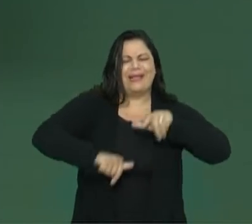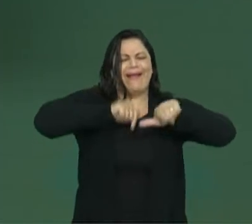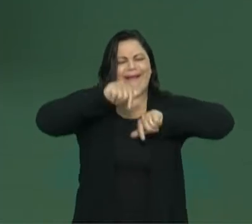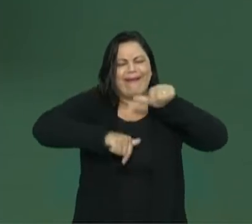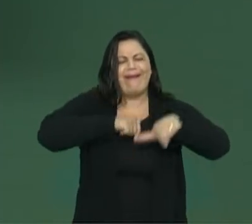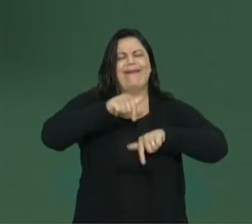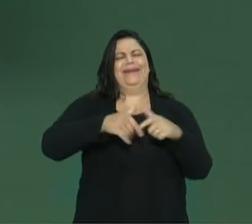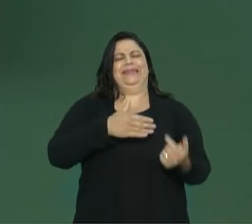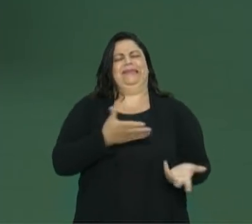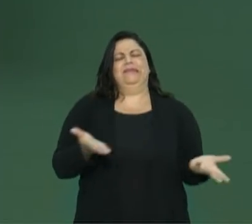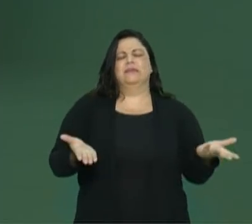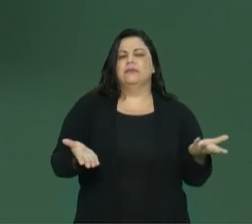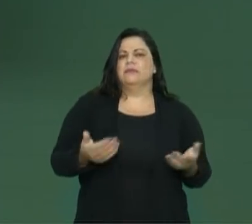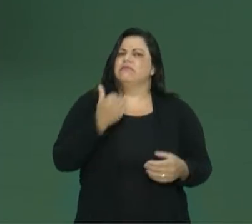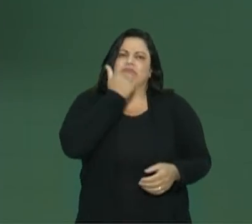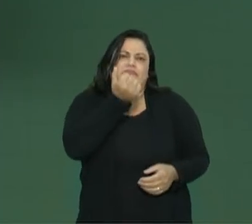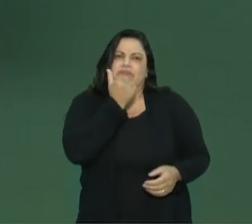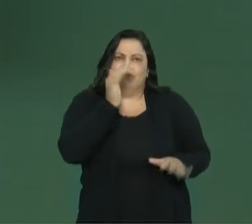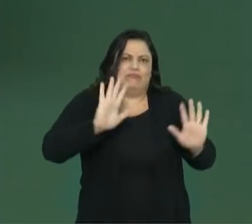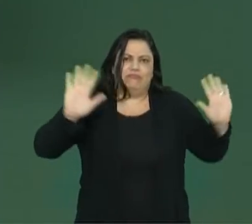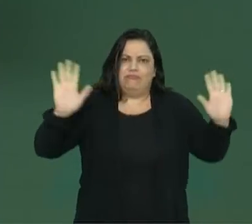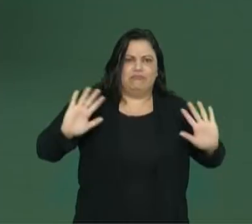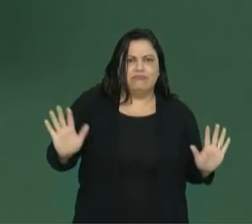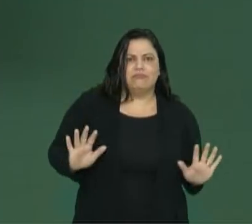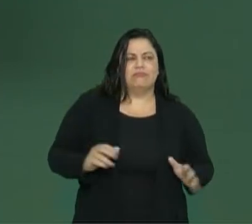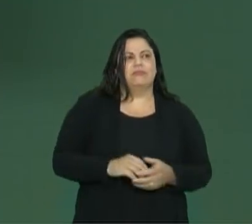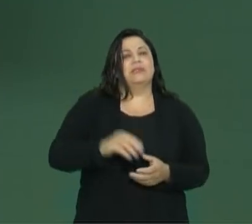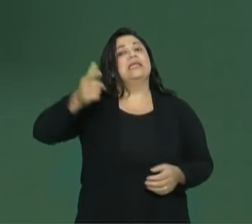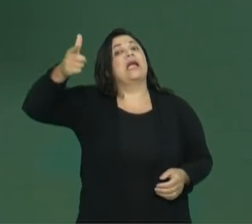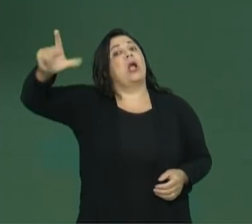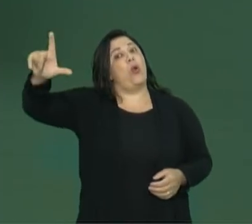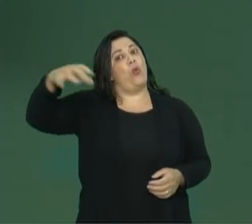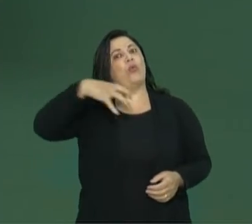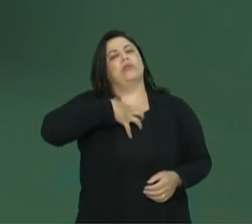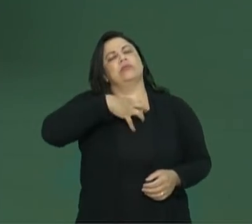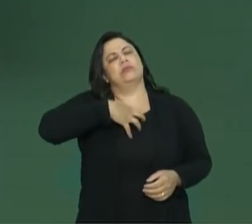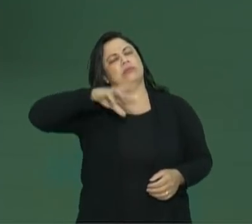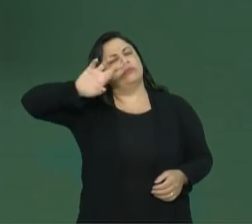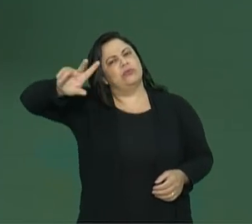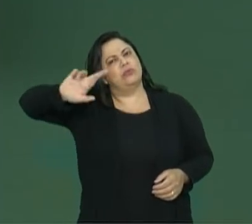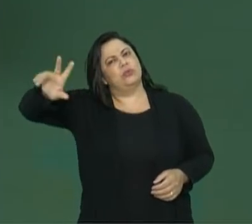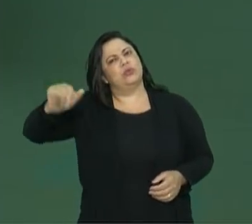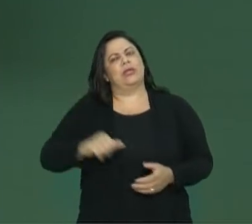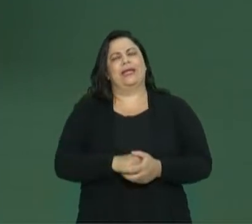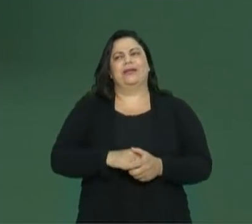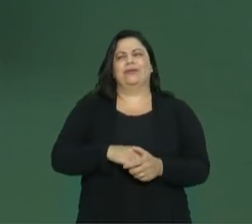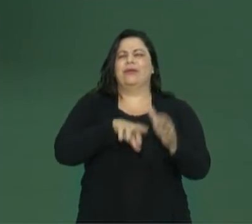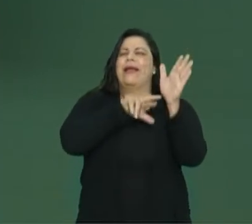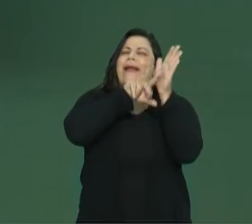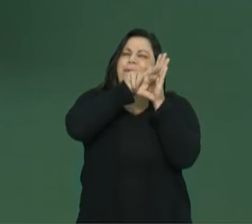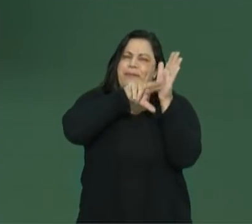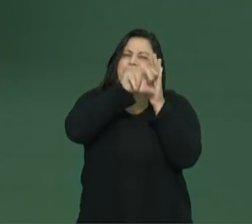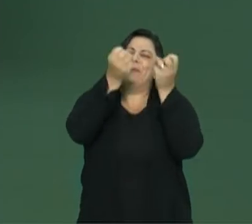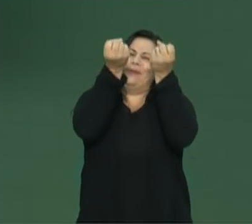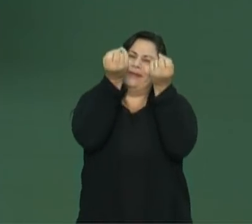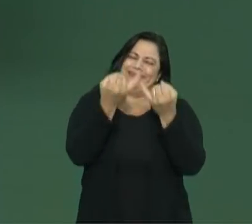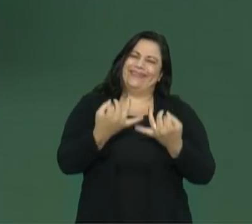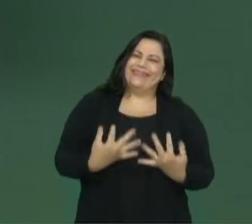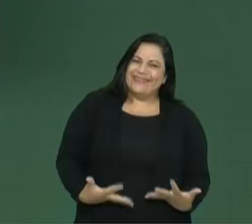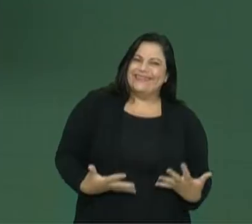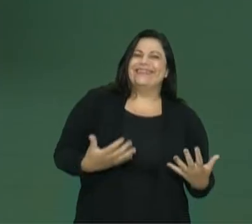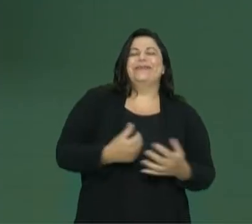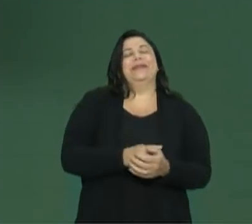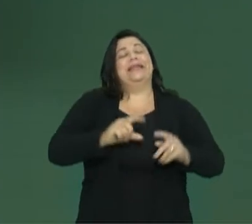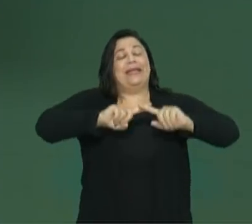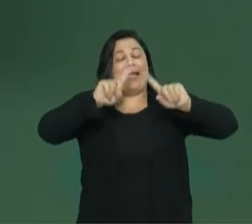toda. Né? Mas não tem nada a ver, isso é um efeito fisiológico, é outra situação. Né? Daí lá a parte de biologia que vai explicar um pouco melhor sobre isso. Né? Mas